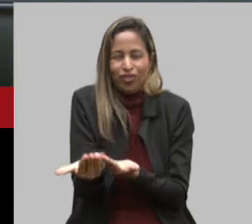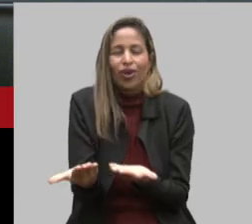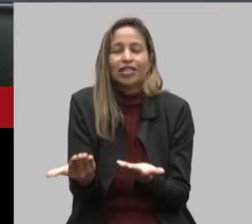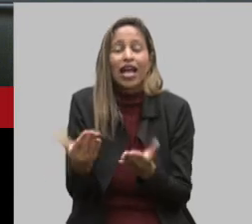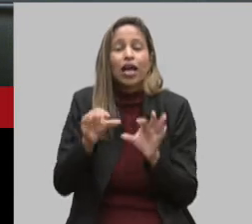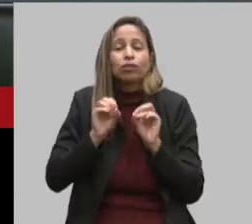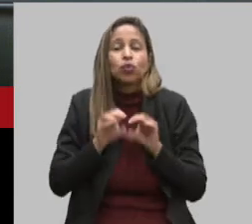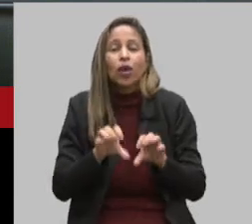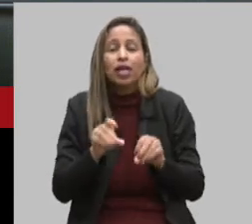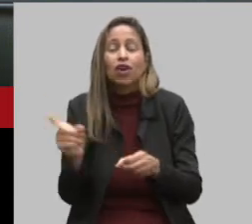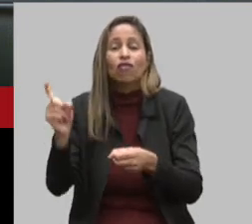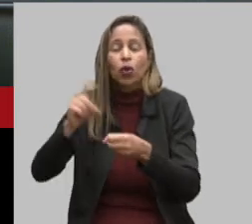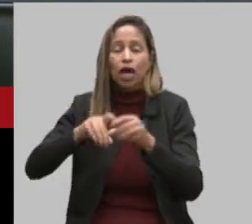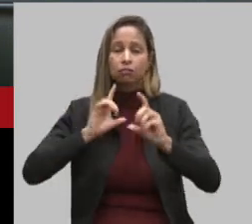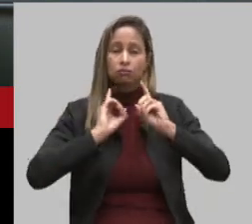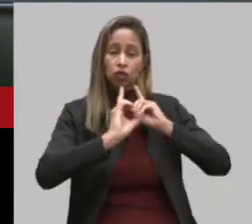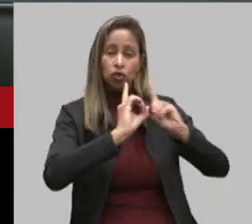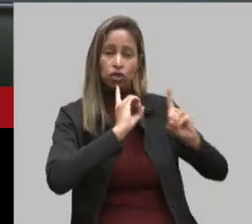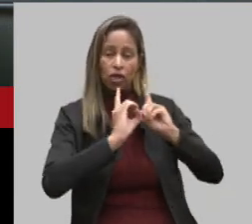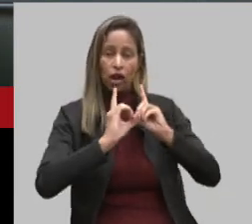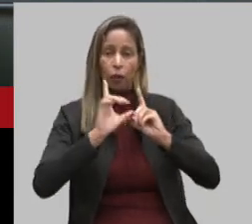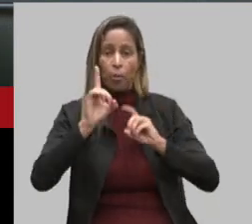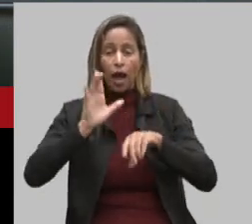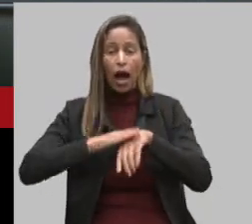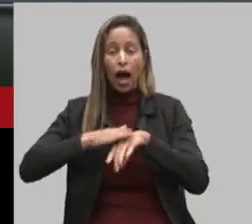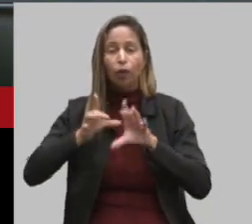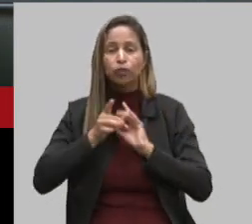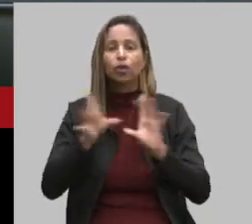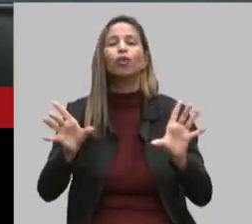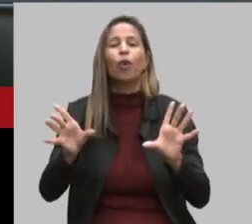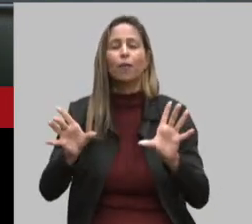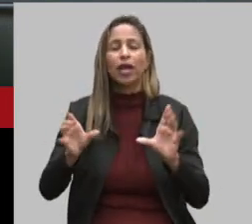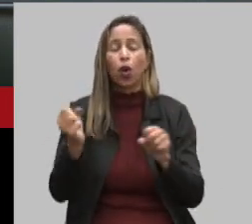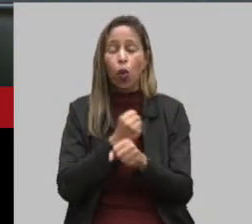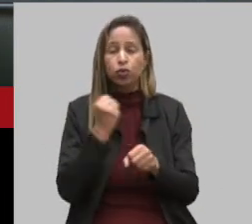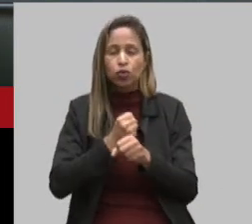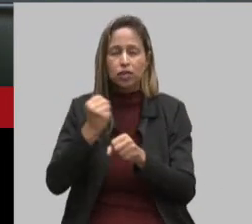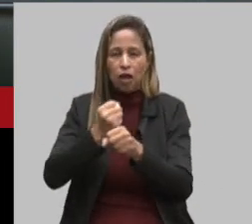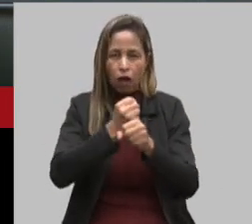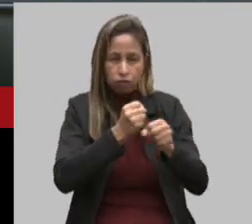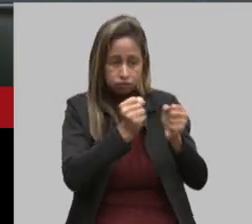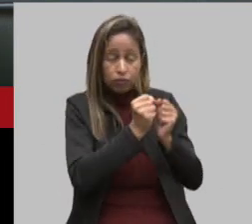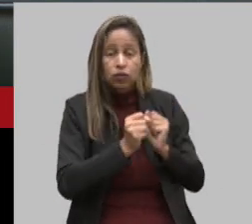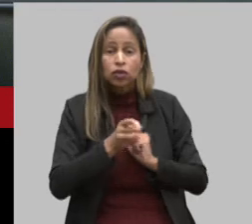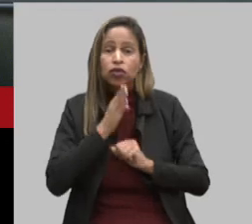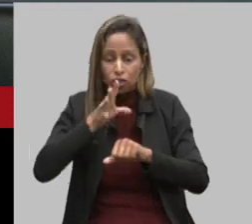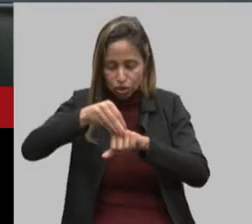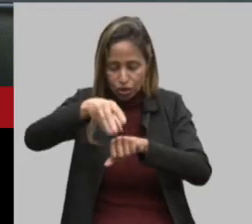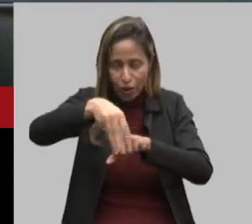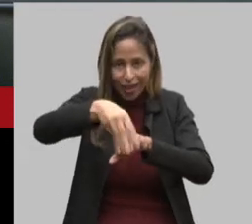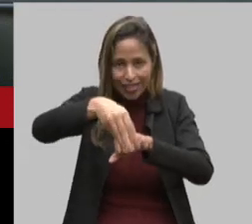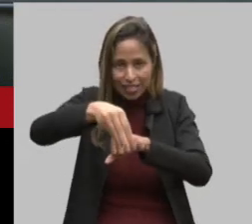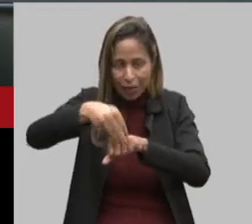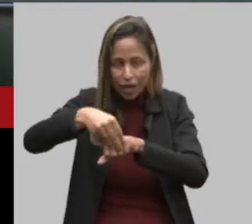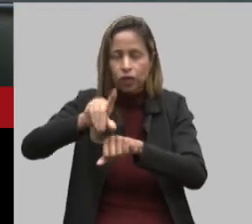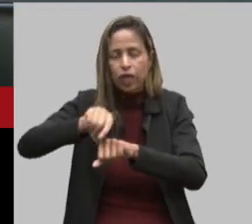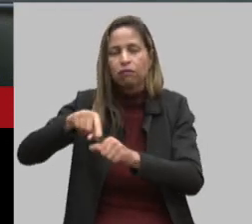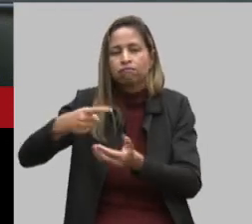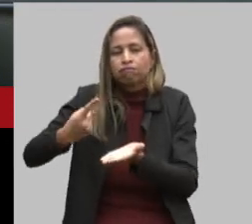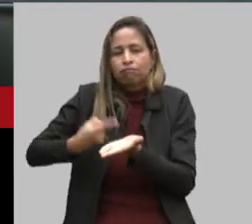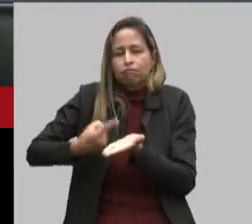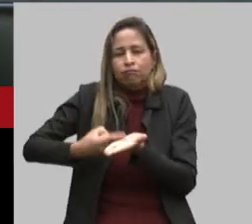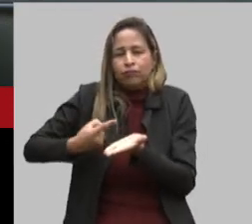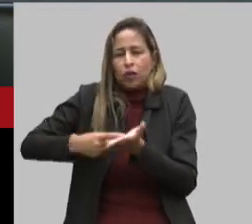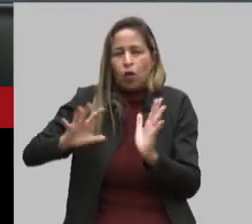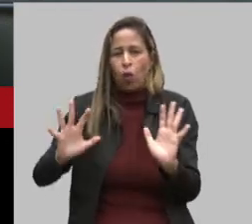pautada no diálogo na autonomia e na construção coletiva de conhecimentos uma educação que se compromete com a qualidade da